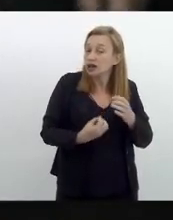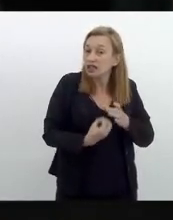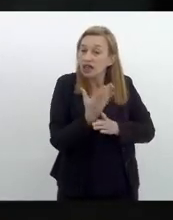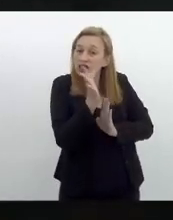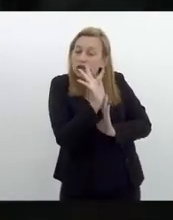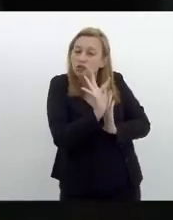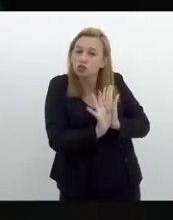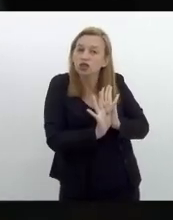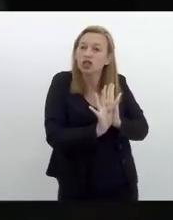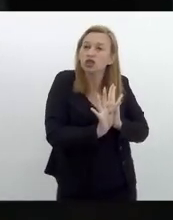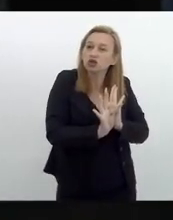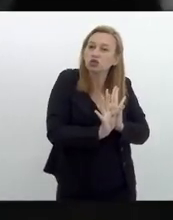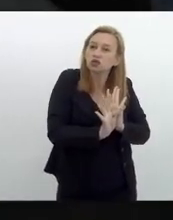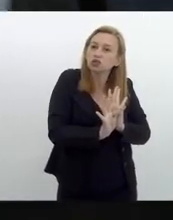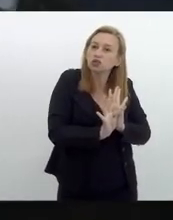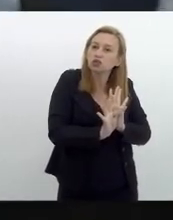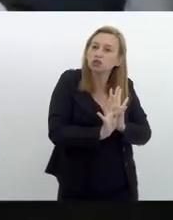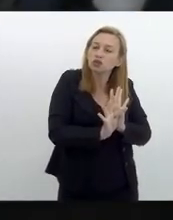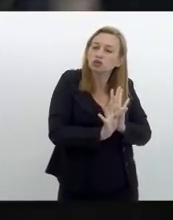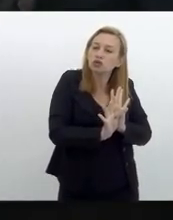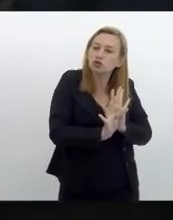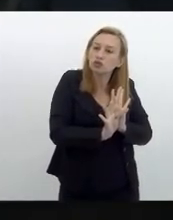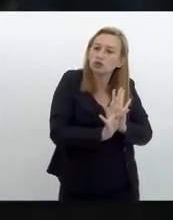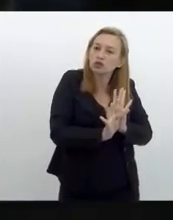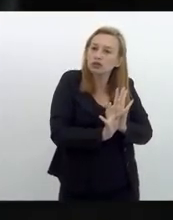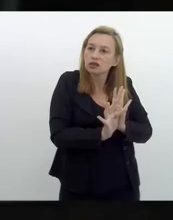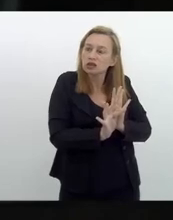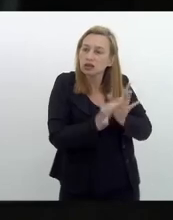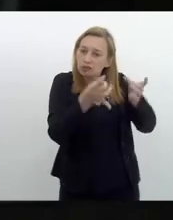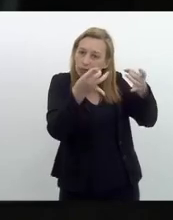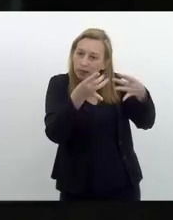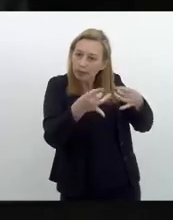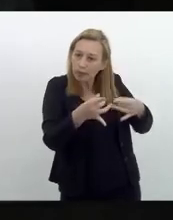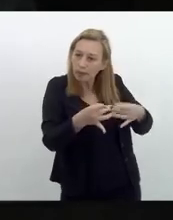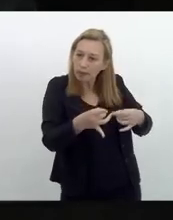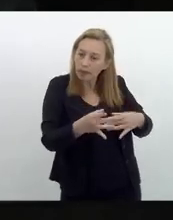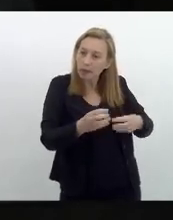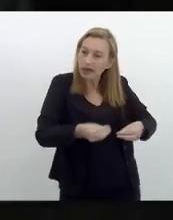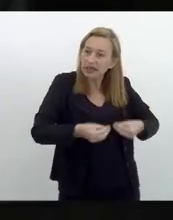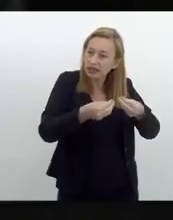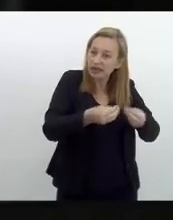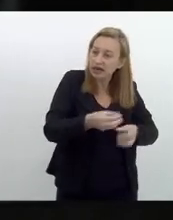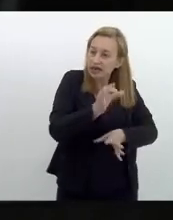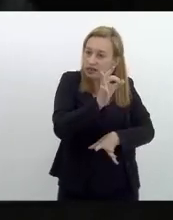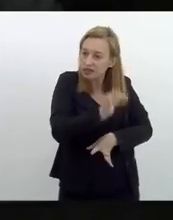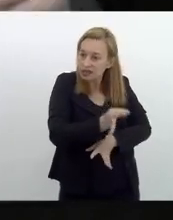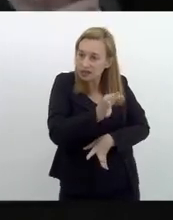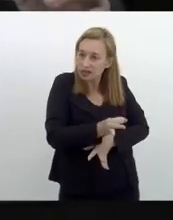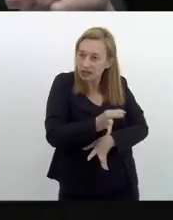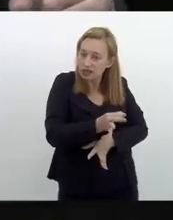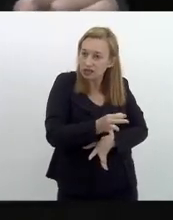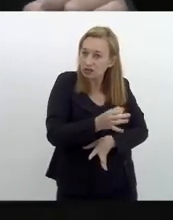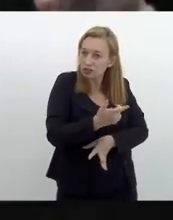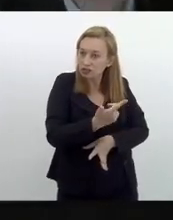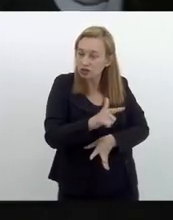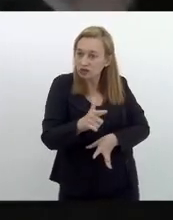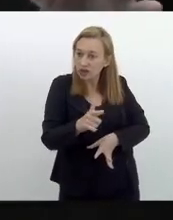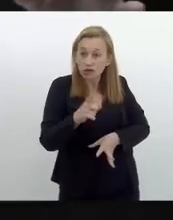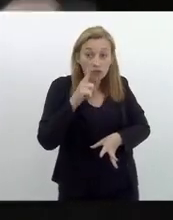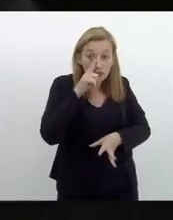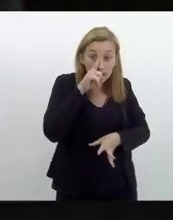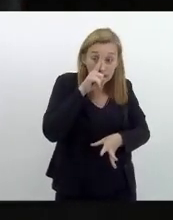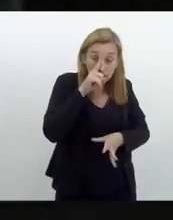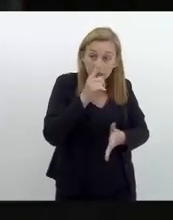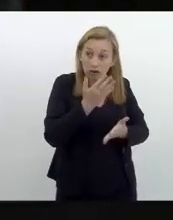texto fosse milimétrica no sentido de fazer essa garantia sem que tivéssemos o risco de sair do